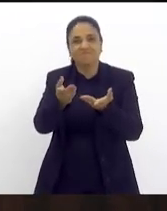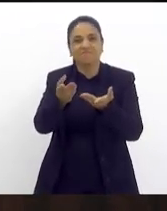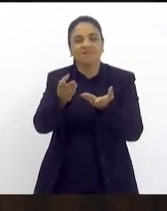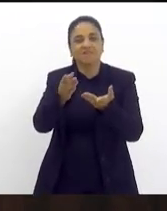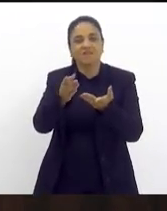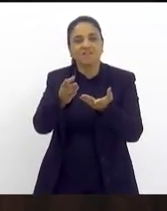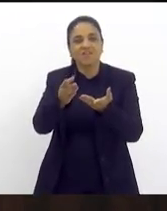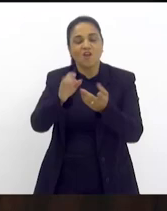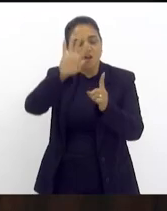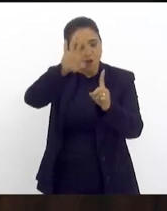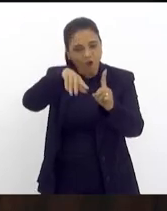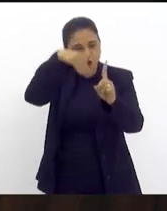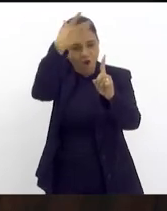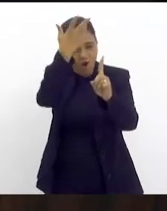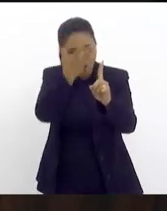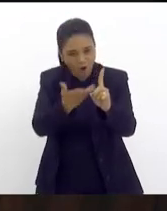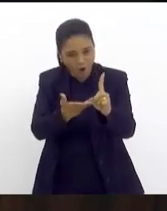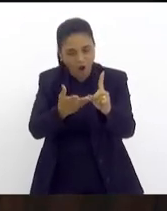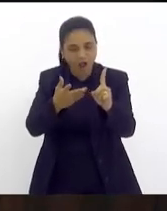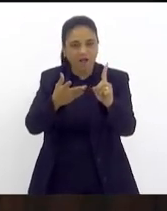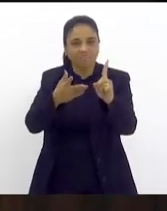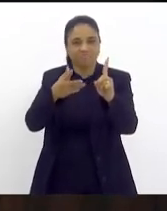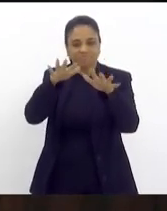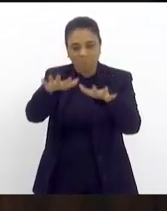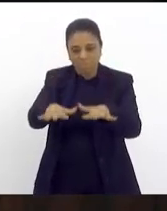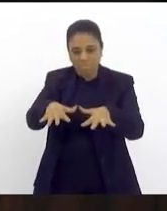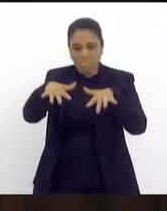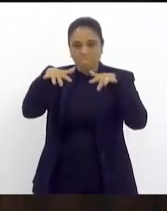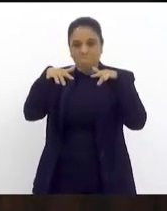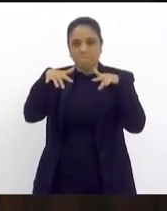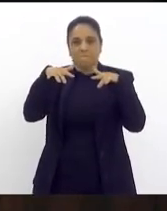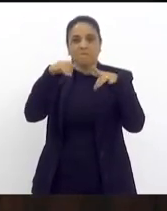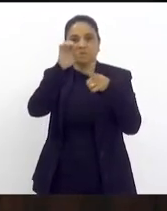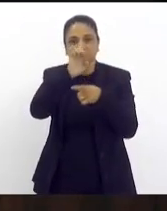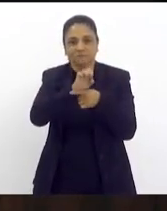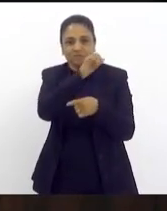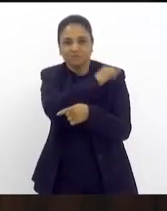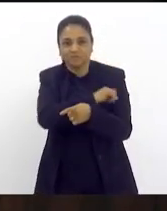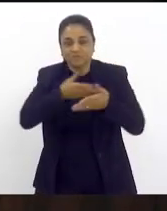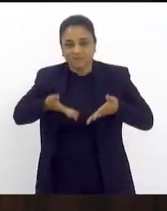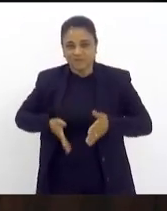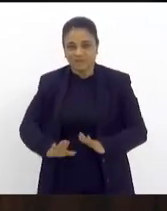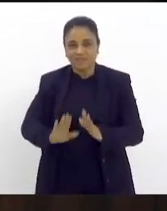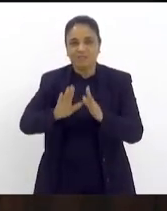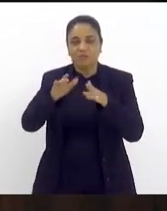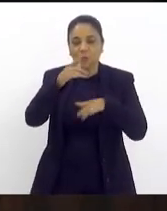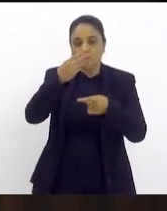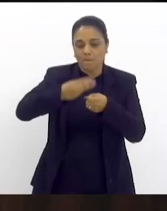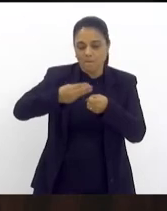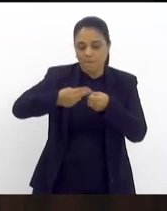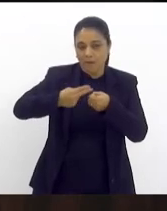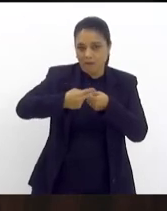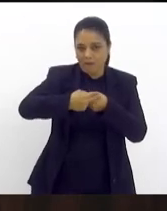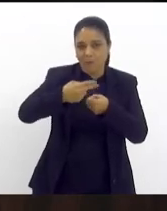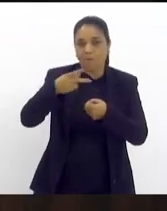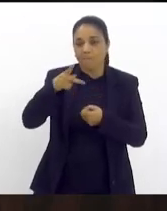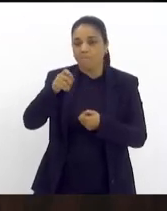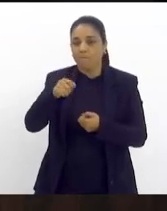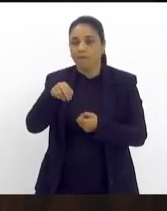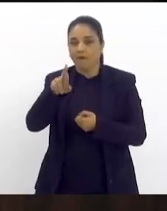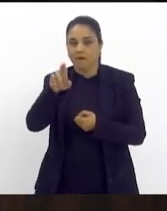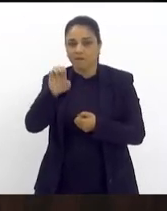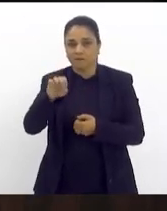maior honraria do Parlamento Fluminense. Nascido no bairro do Padre Miguel, cidade do Rio de Janeiro,